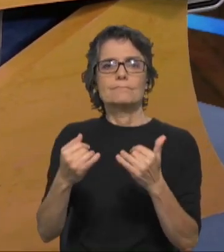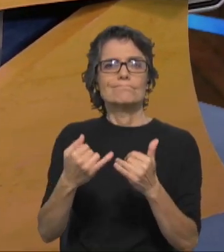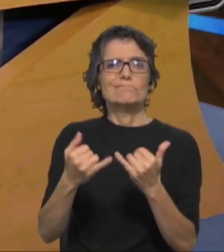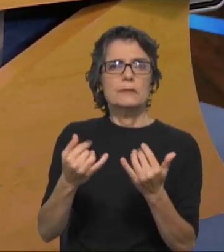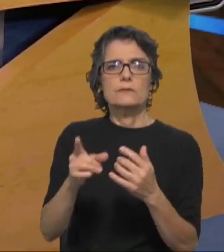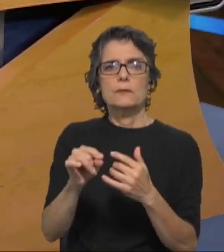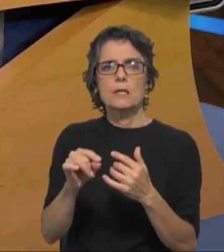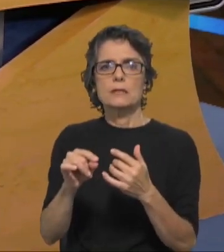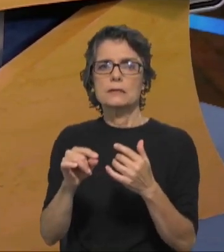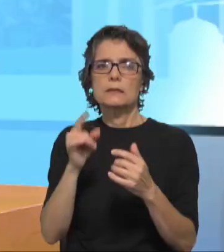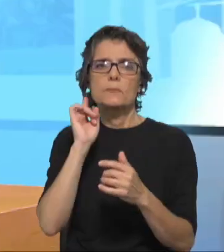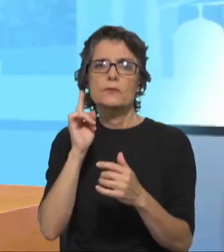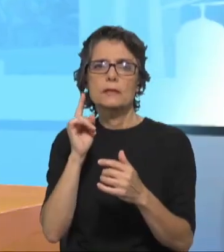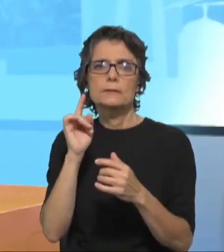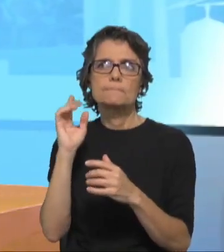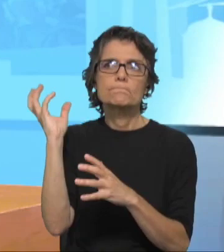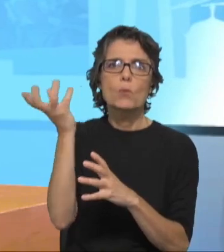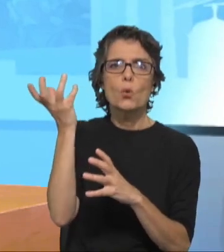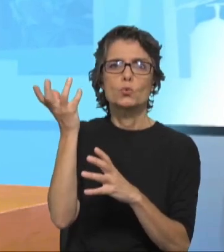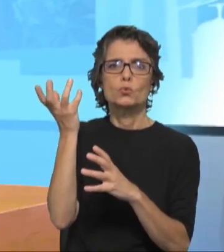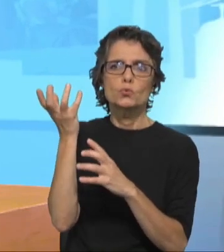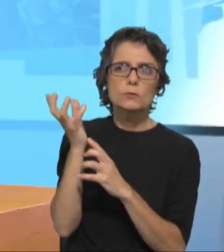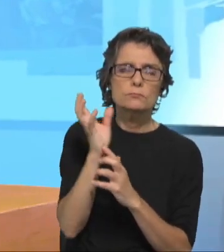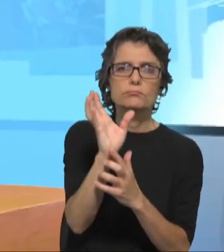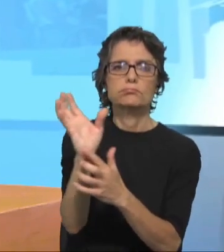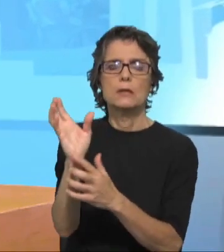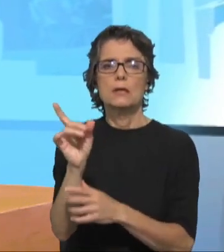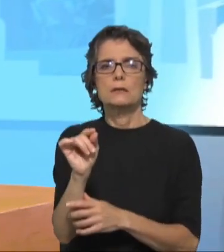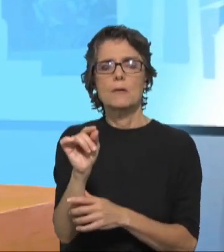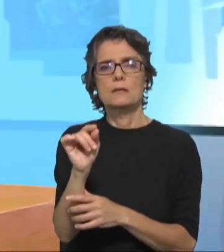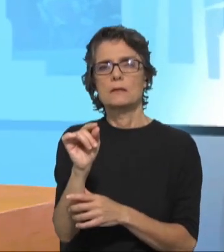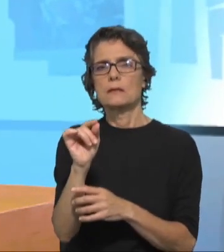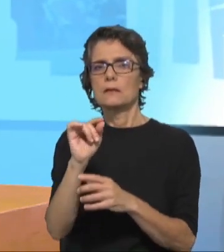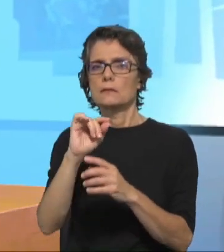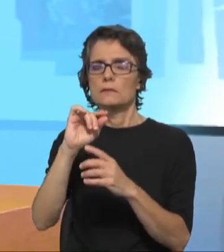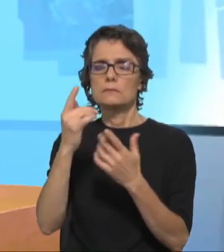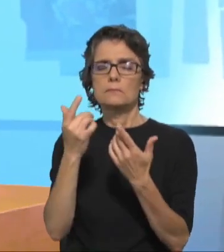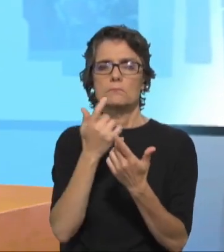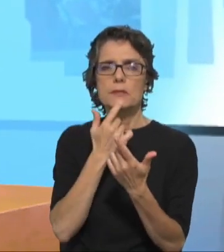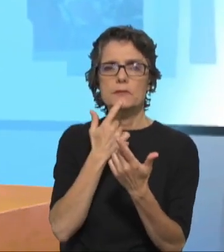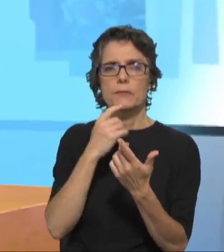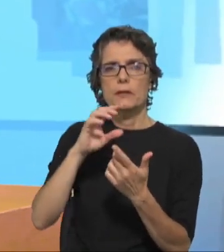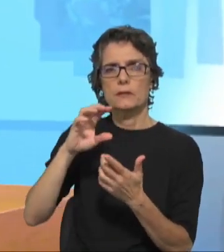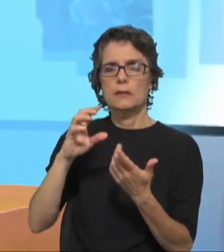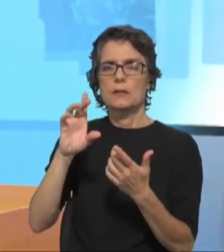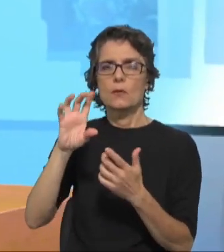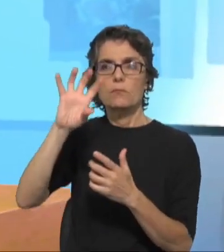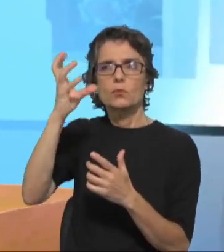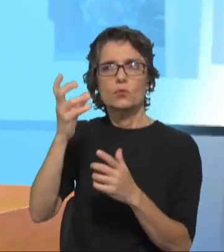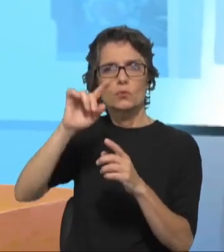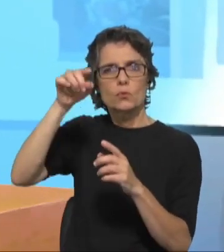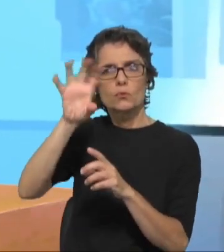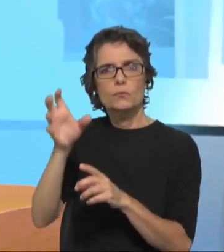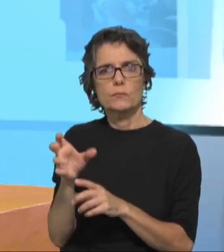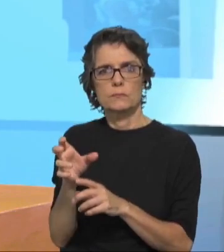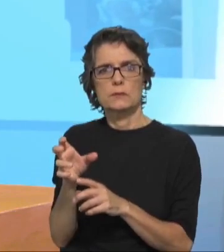que refletem uma cultura, uma ideia consciente de um certo país que, por vezes, não corresponde ao nosso, é muito importante.